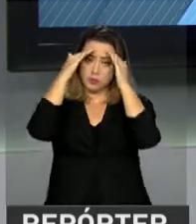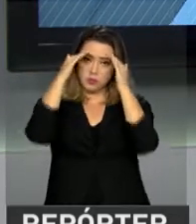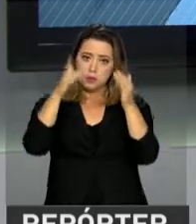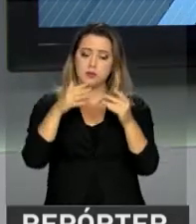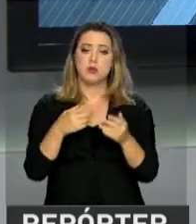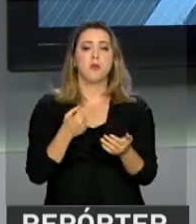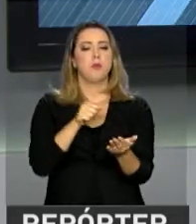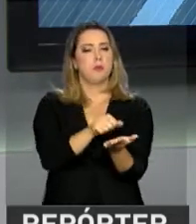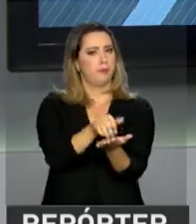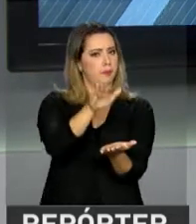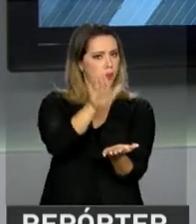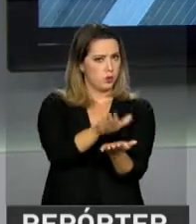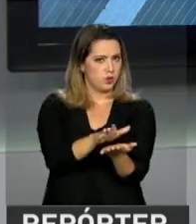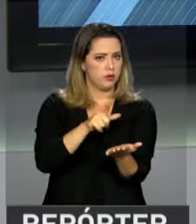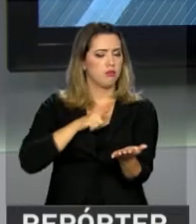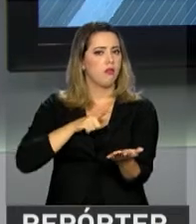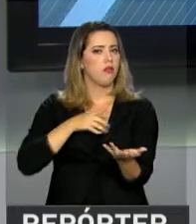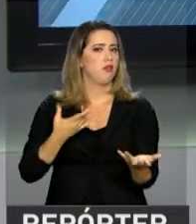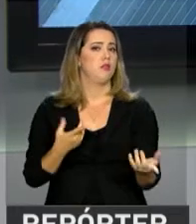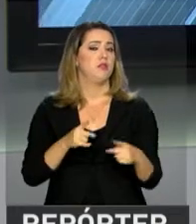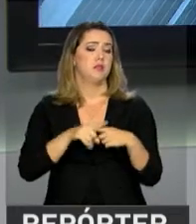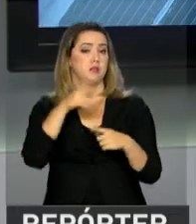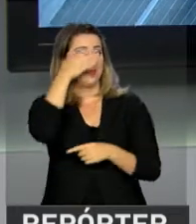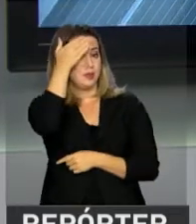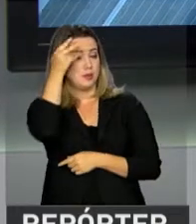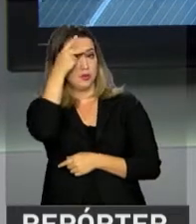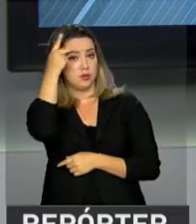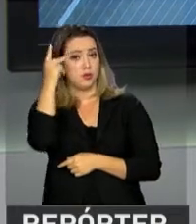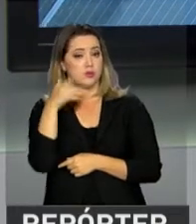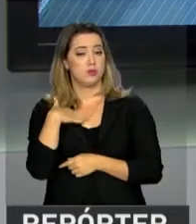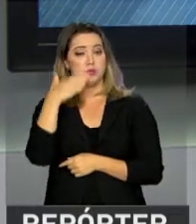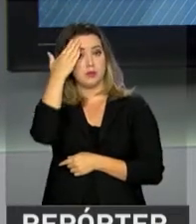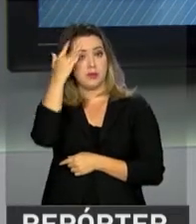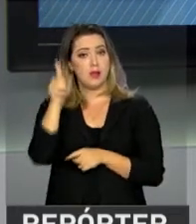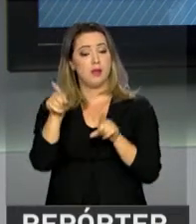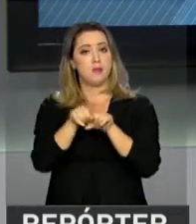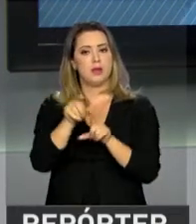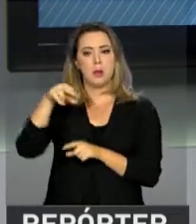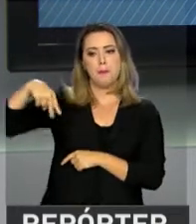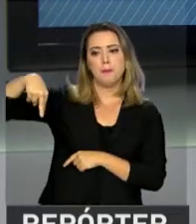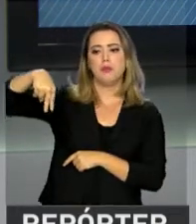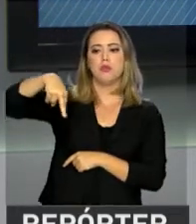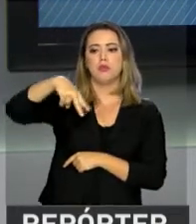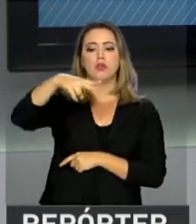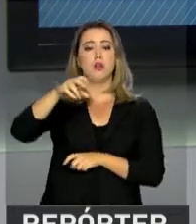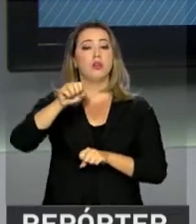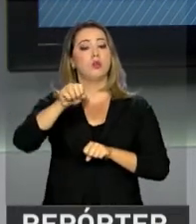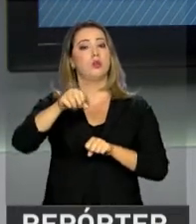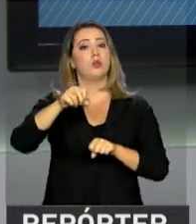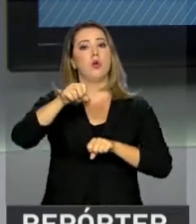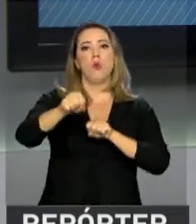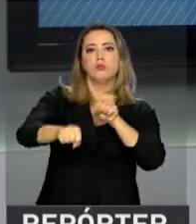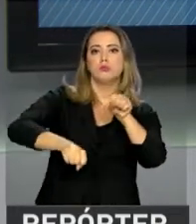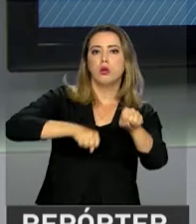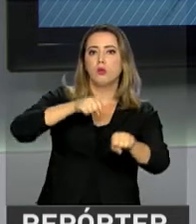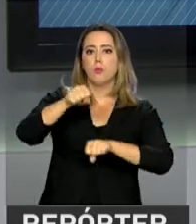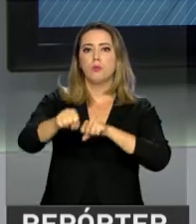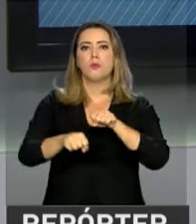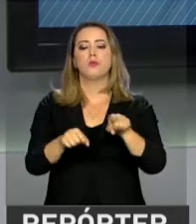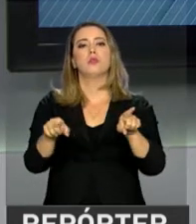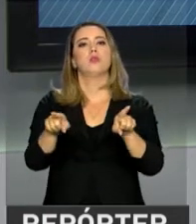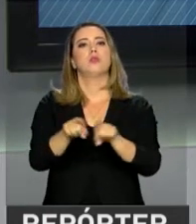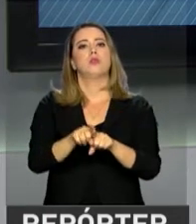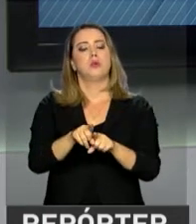respeitem as regras o que muita gente não sabe é que o pds ciclistas que são conhecidos como a parte mais frágil do sistema